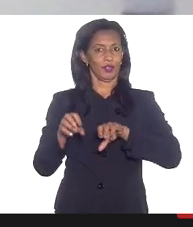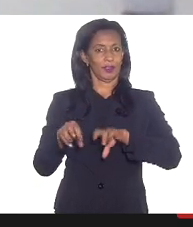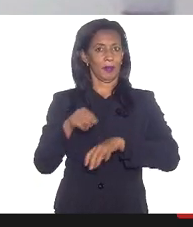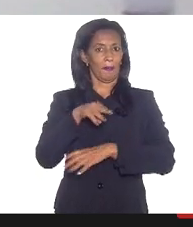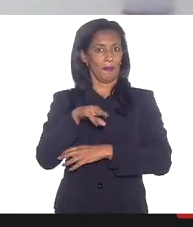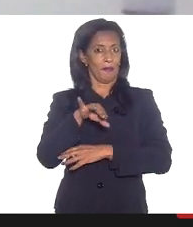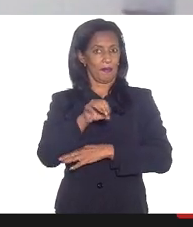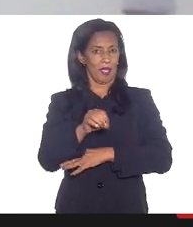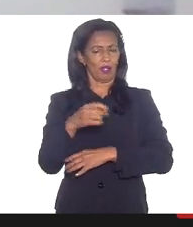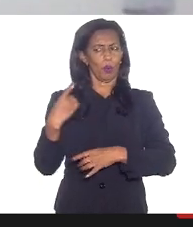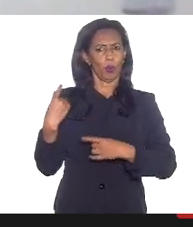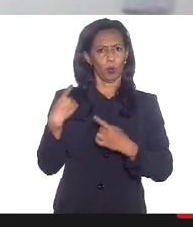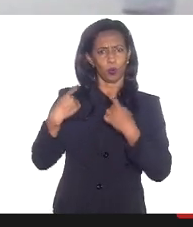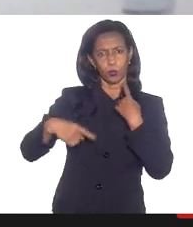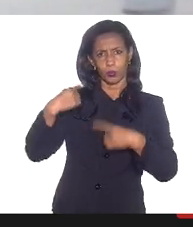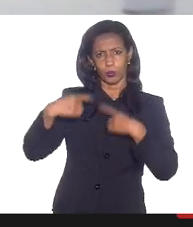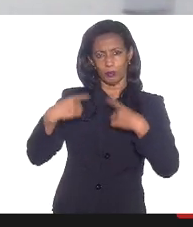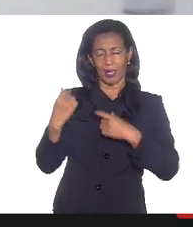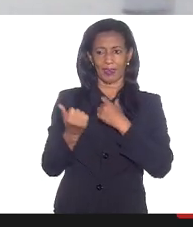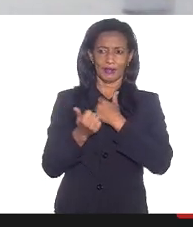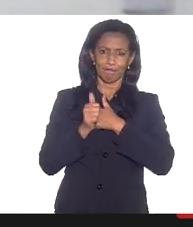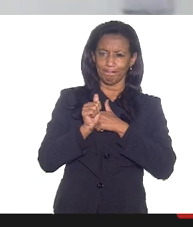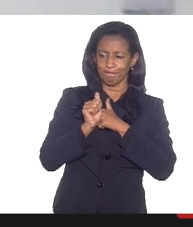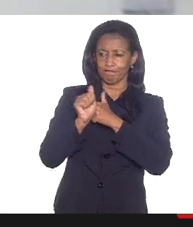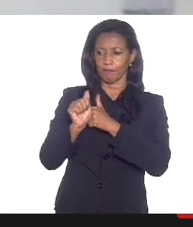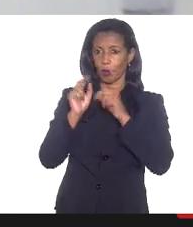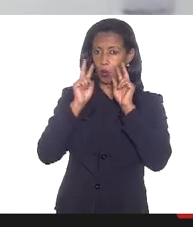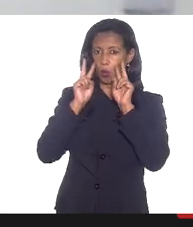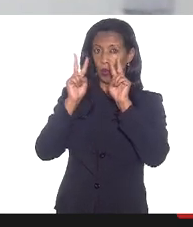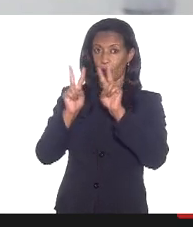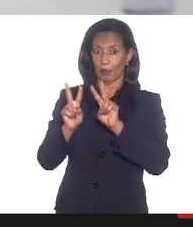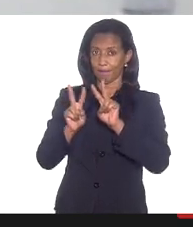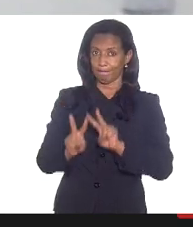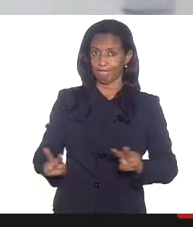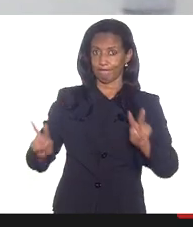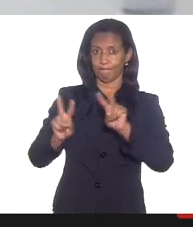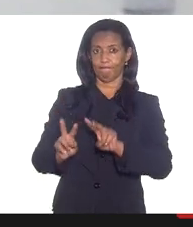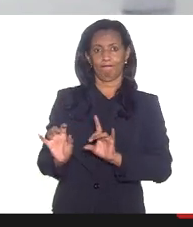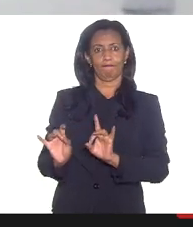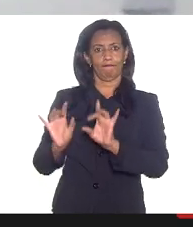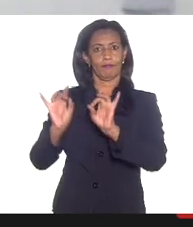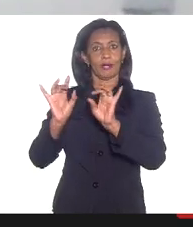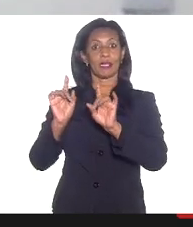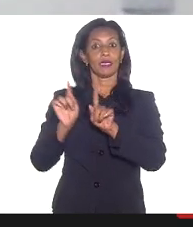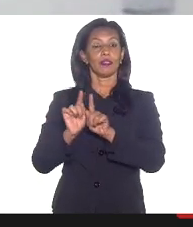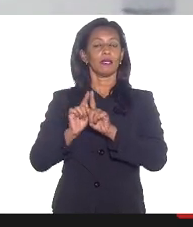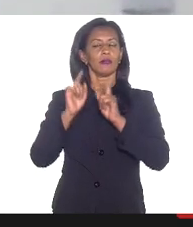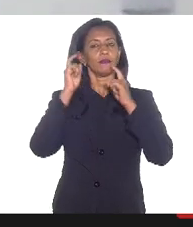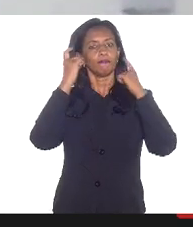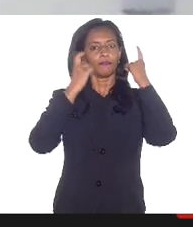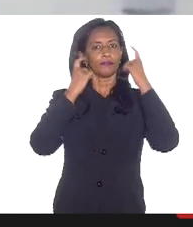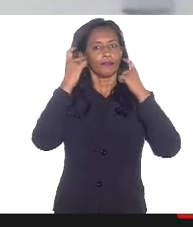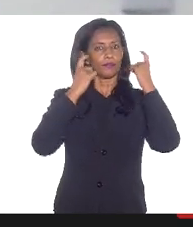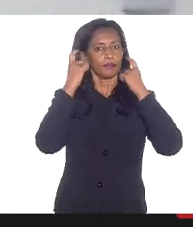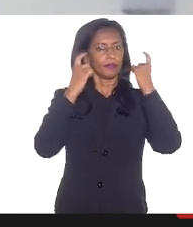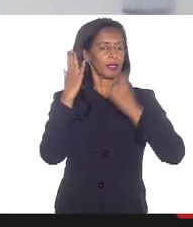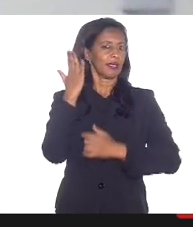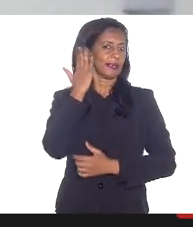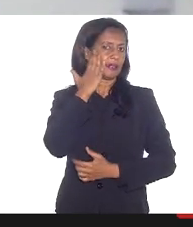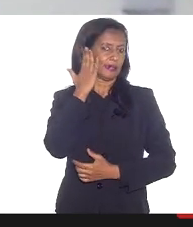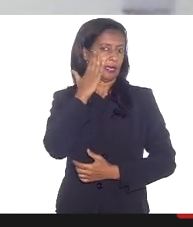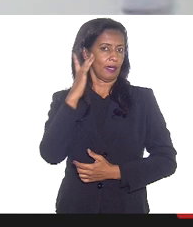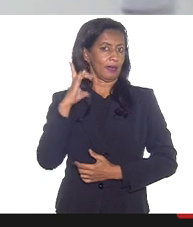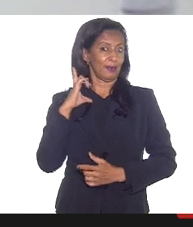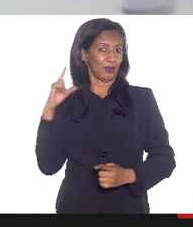tem acompanhado esse debate com um olhar muito atento e muita preocupação. A gente sabe que temos